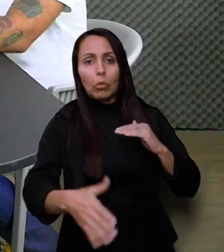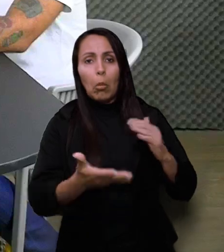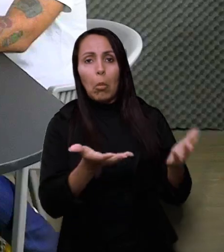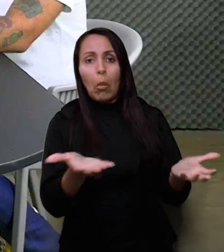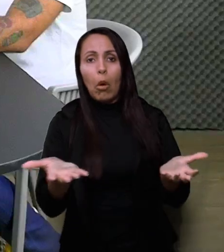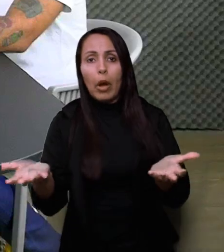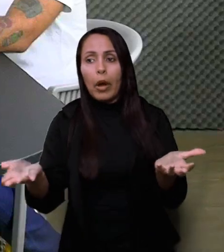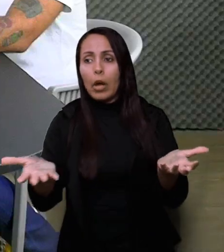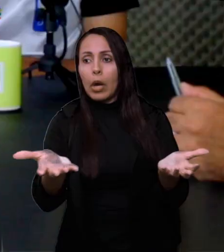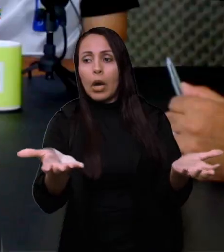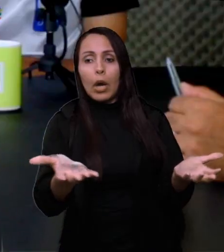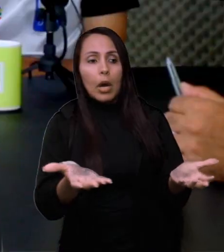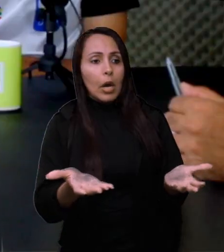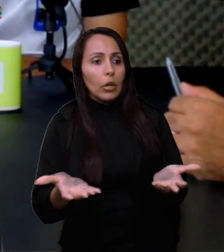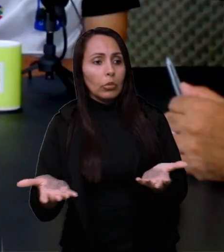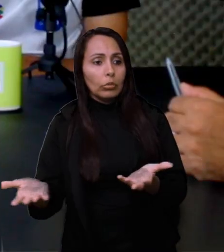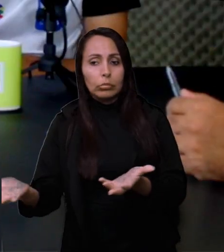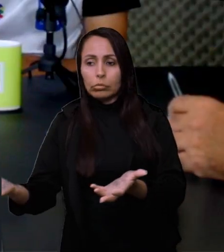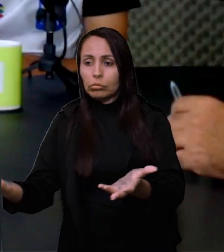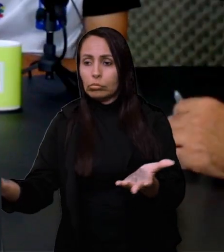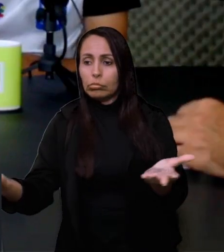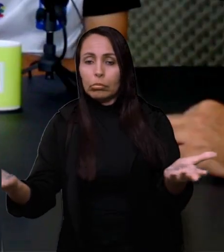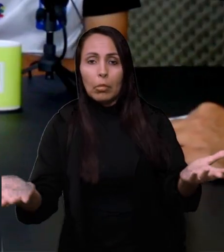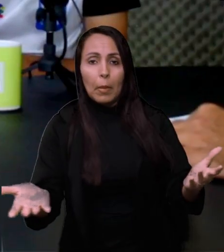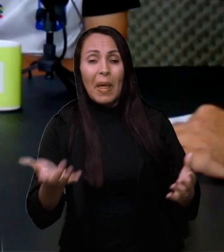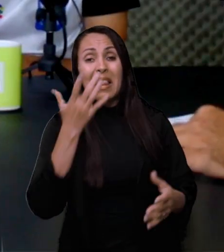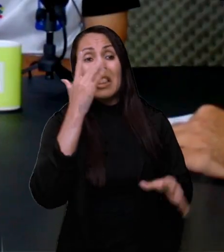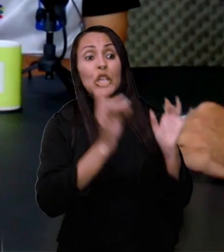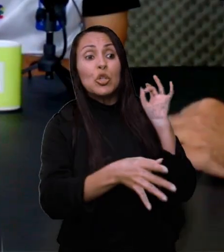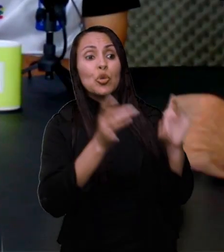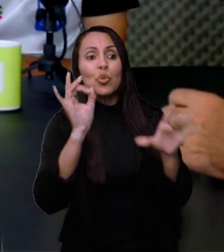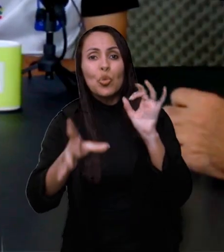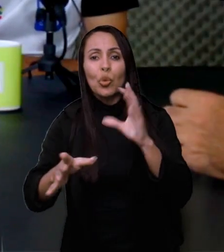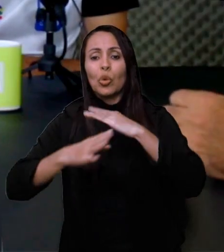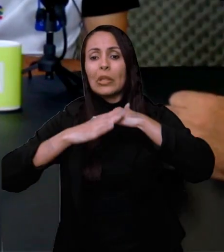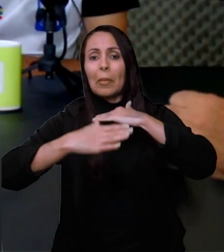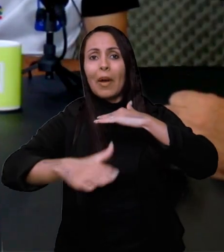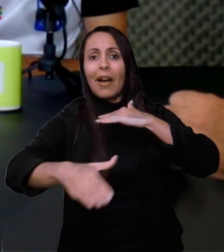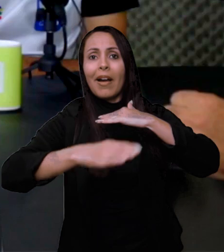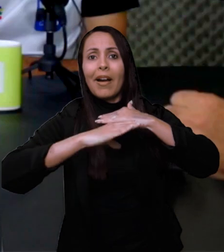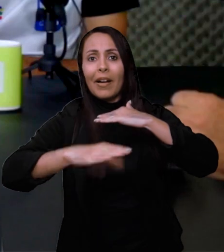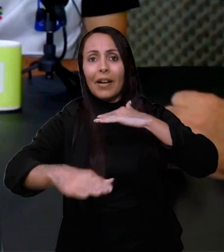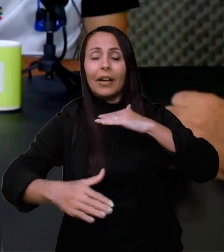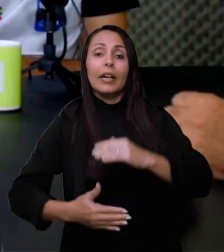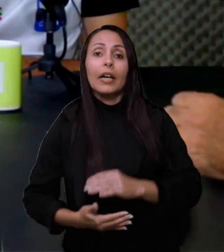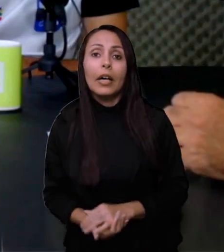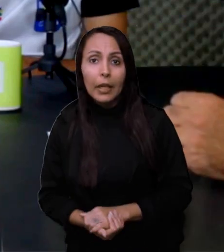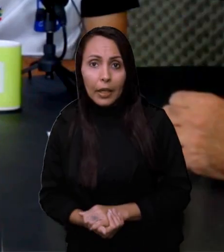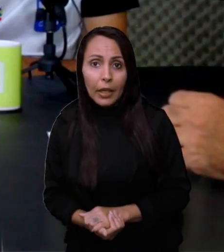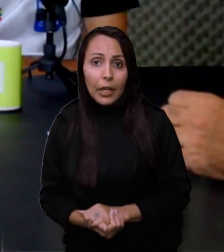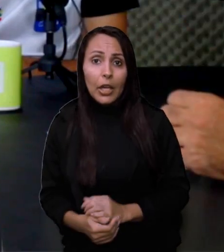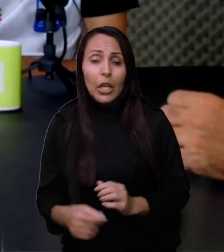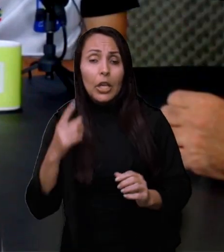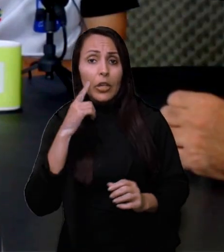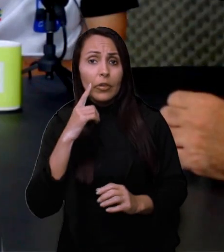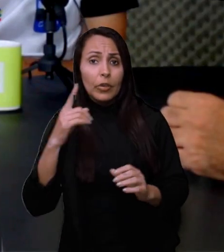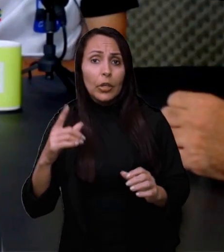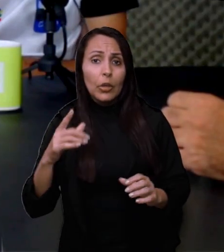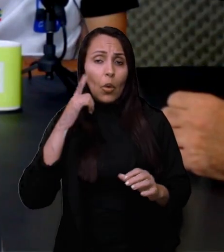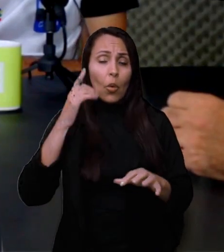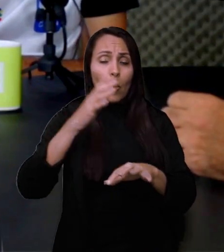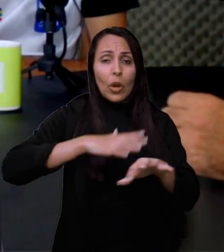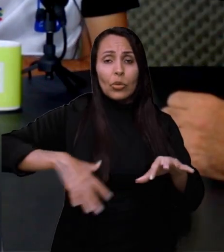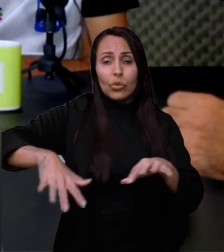Se amontoou um monte de lixo que tava naturalmente, tá? Uhum. Se amontoou um monte de lixo e virou um ecossistema. Porque tem